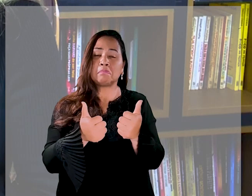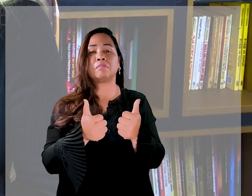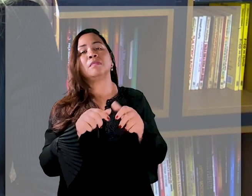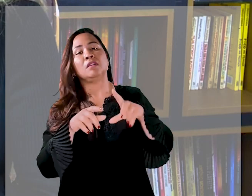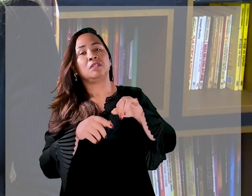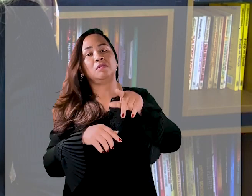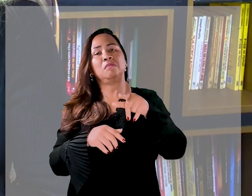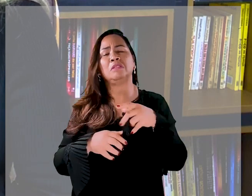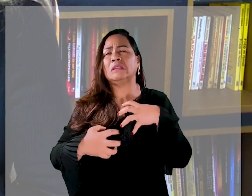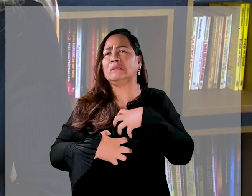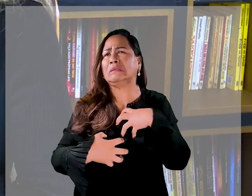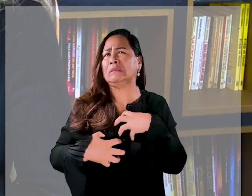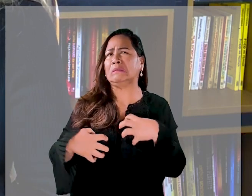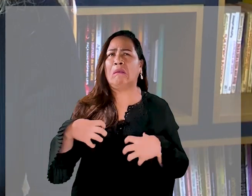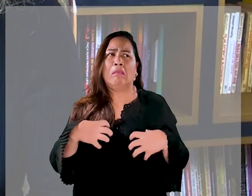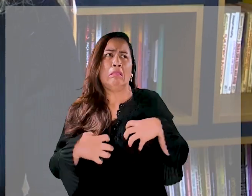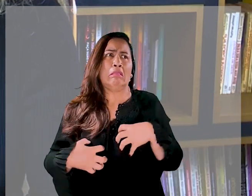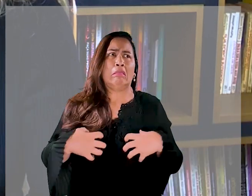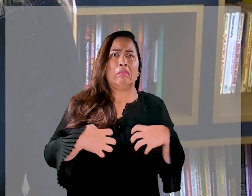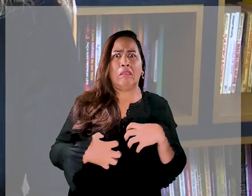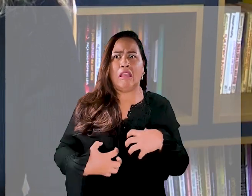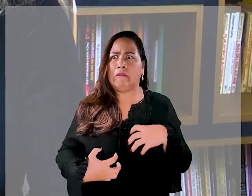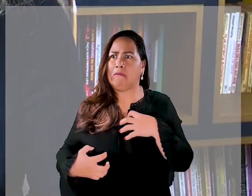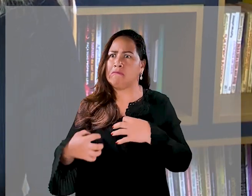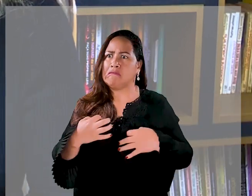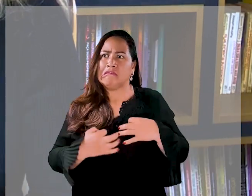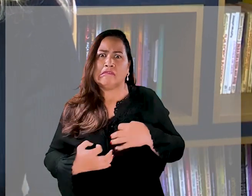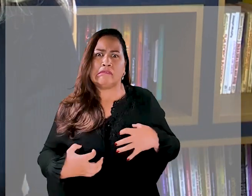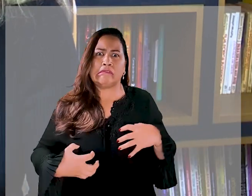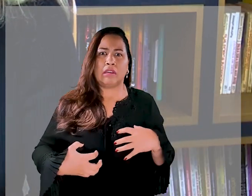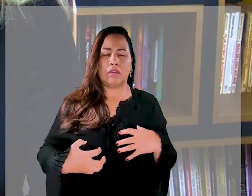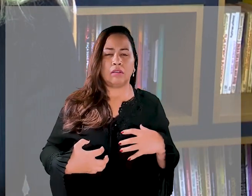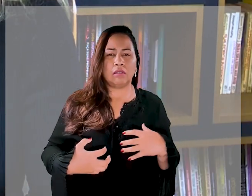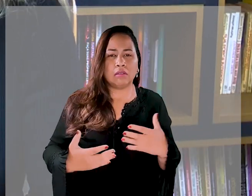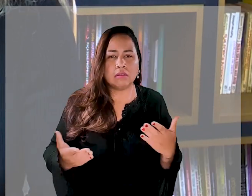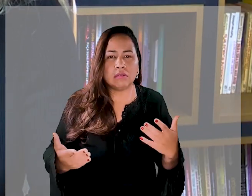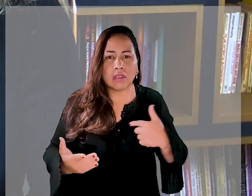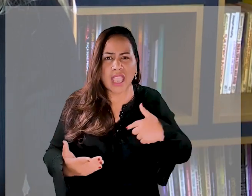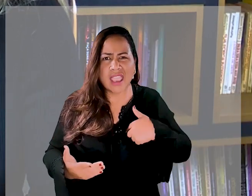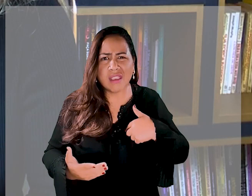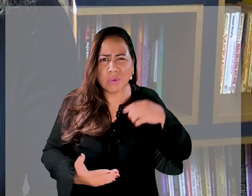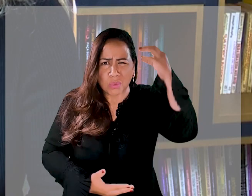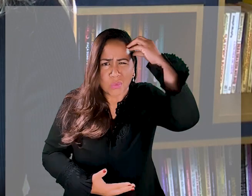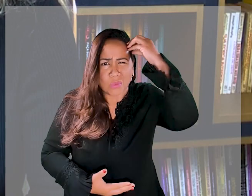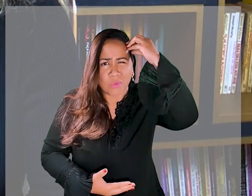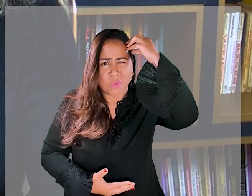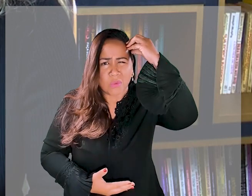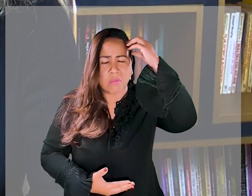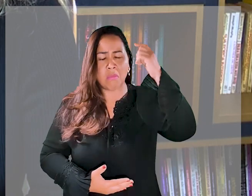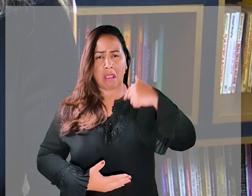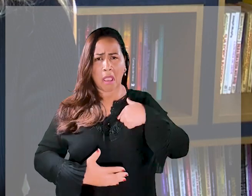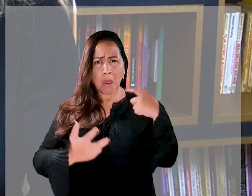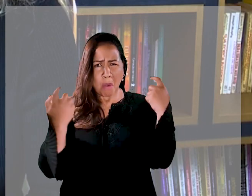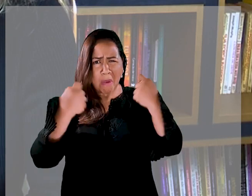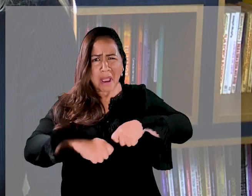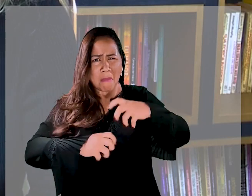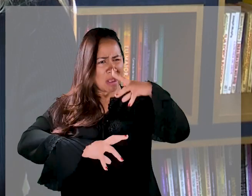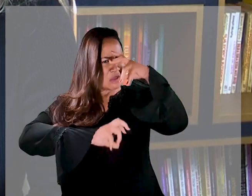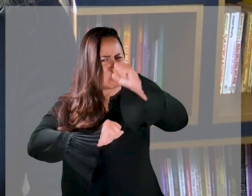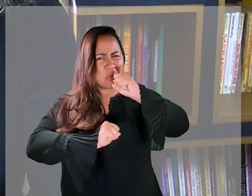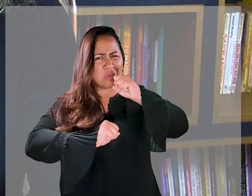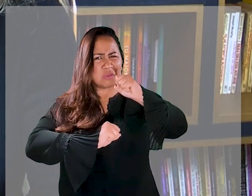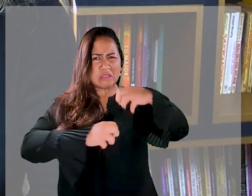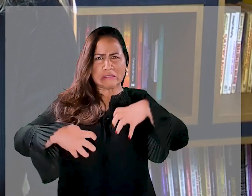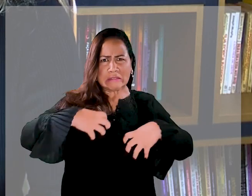se doeu, lá pra casa que é teu. Se doeu, se magoou, eu não tenho poder de te magoar. Como é que pode? Como é que... Eu não tenho poder de te